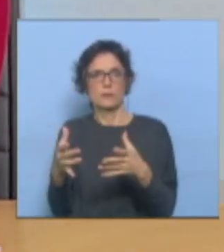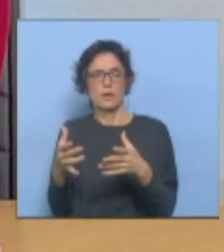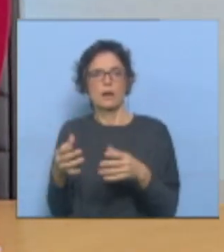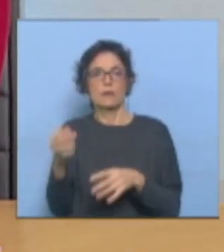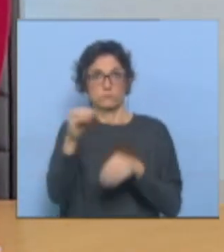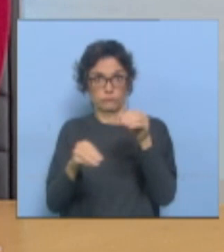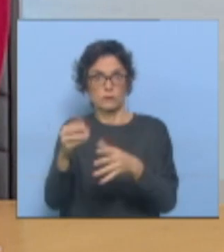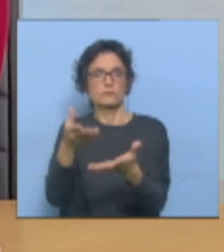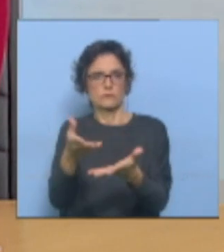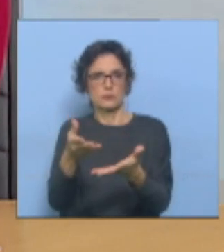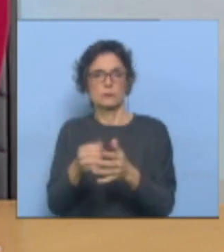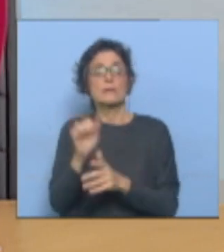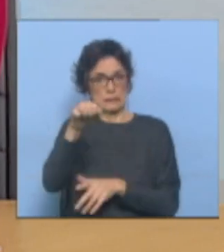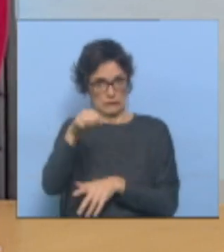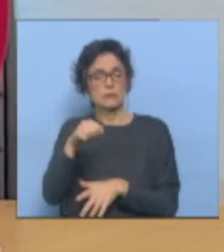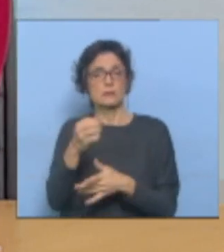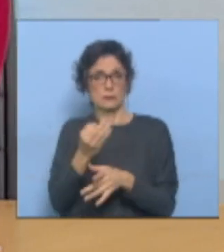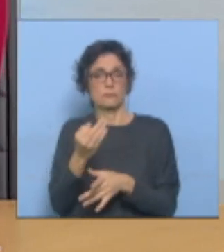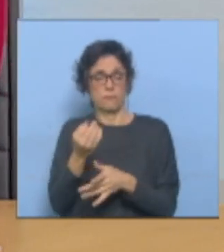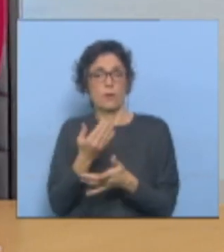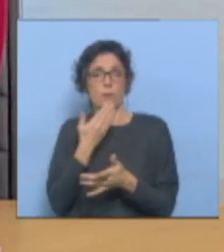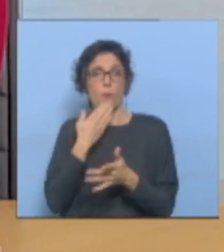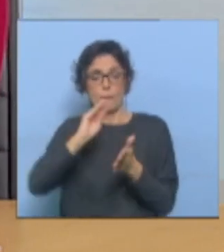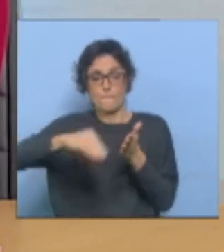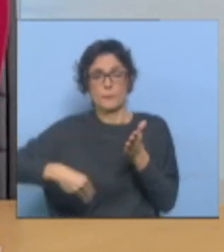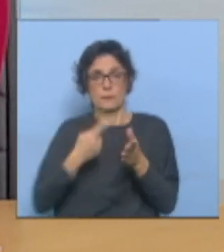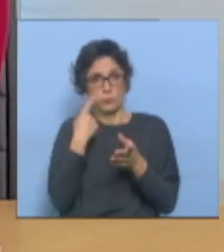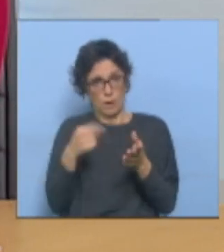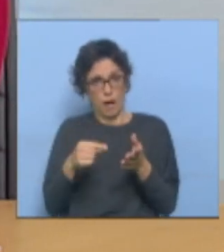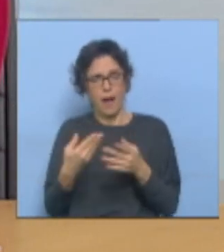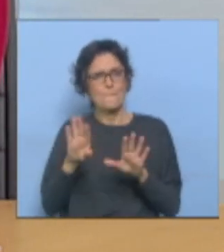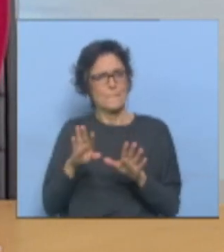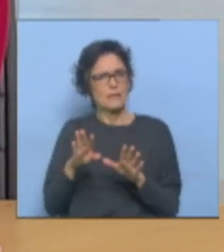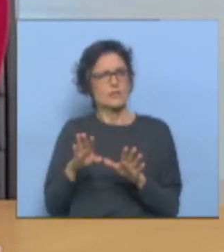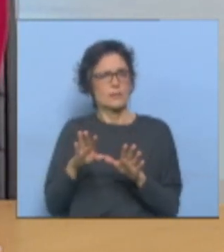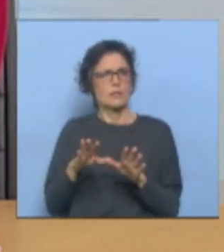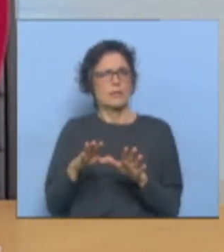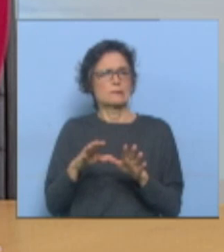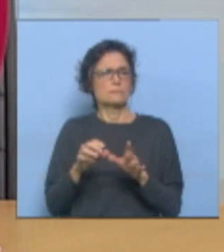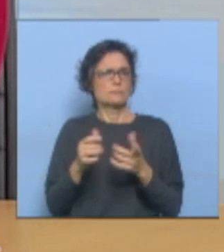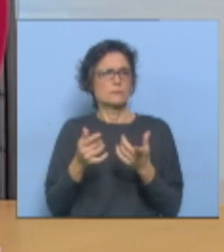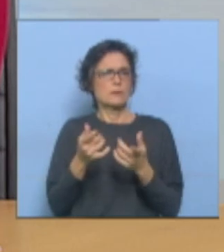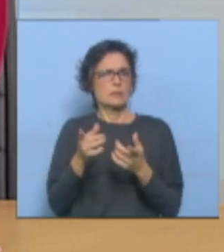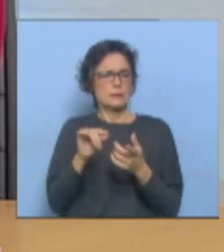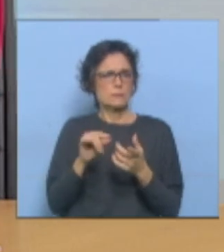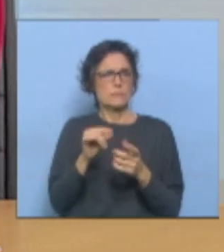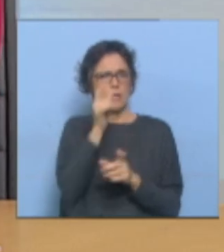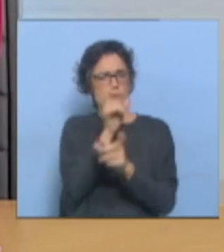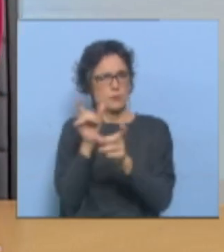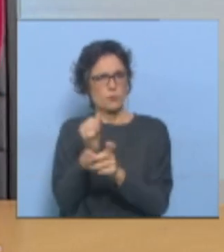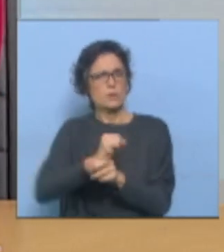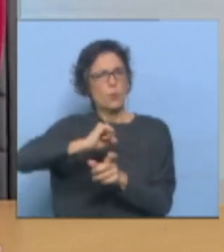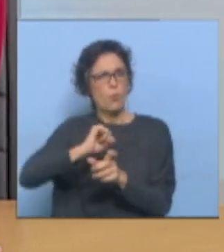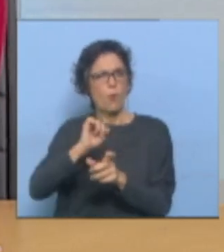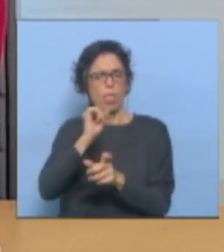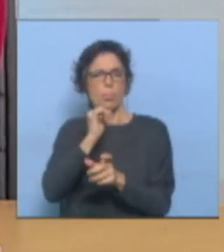pública para que haja um referendo, embora esta questão do referendo não seja consensual mesmo entre quem é contra a legalização, porque